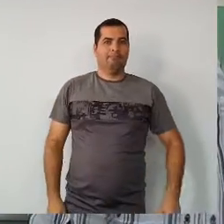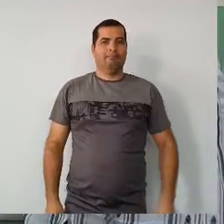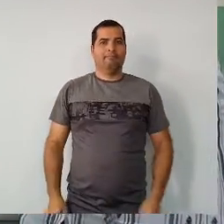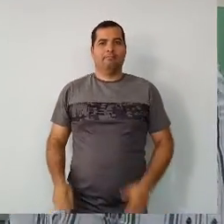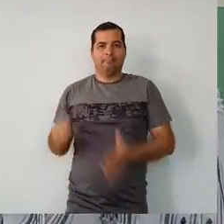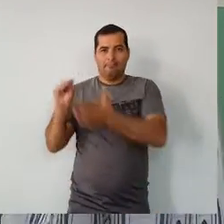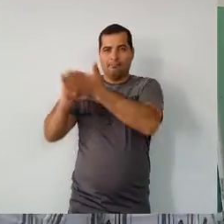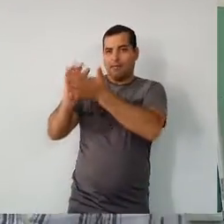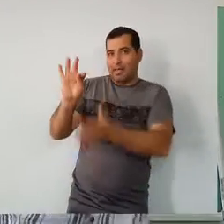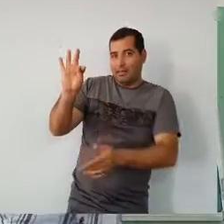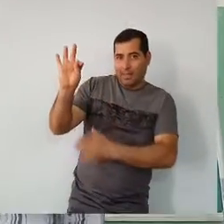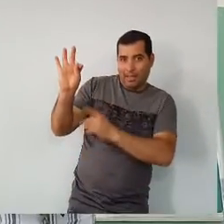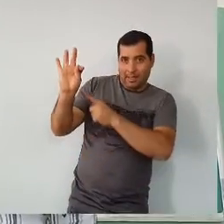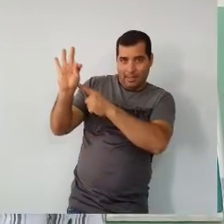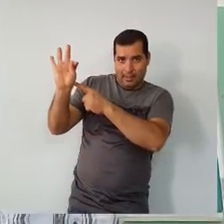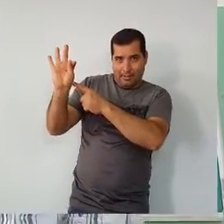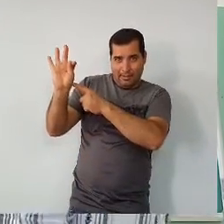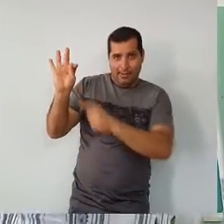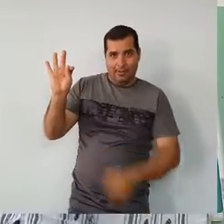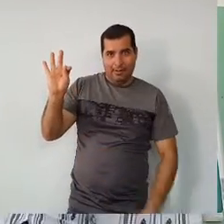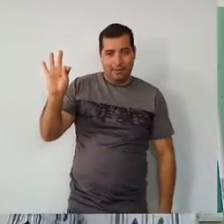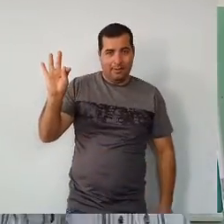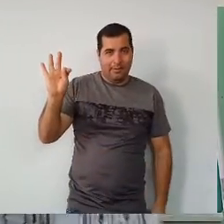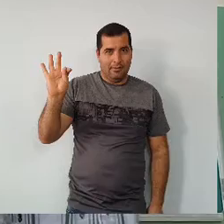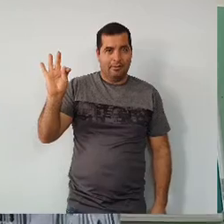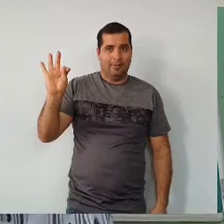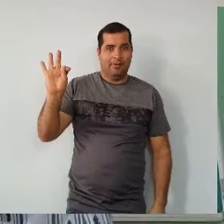pela letra T,